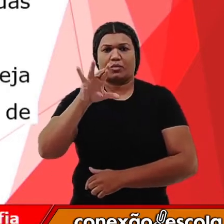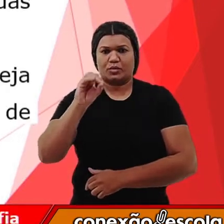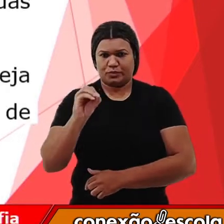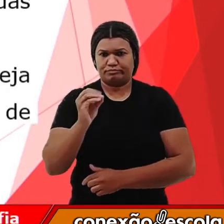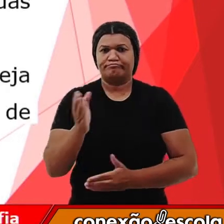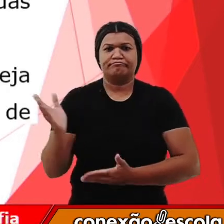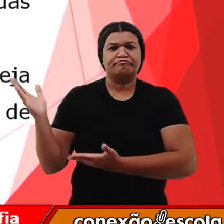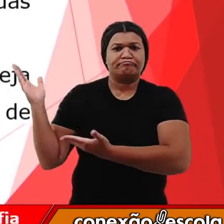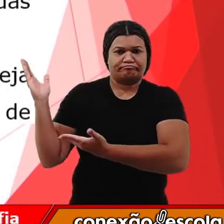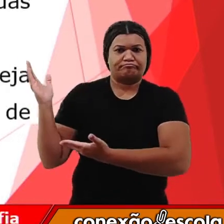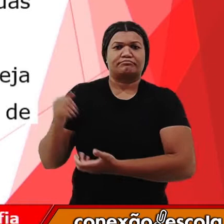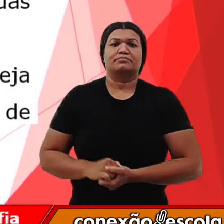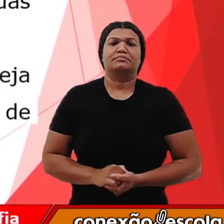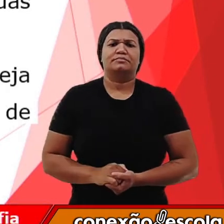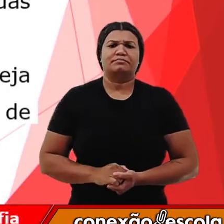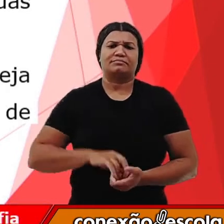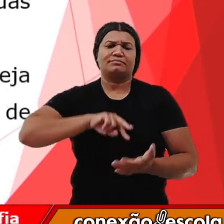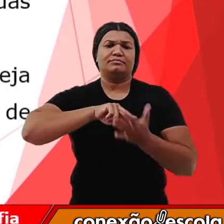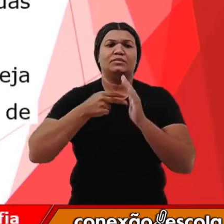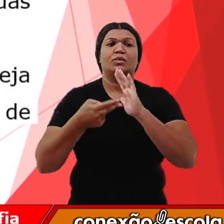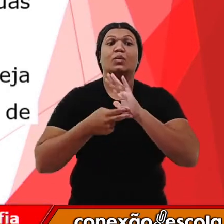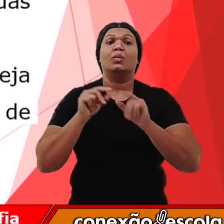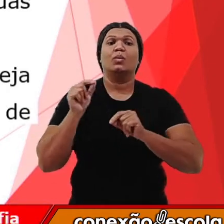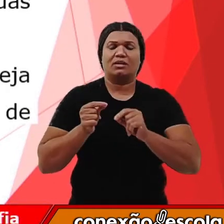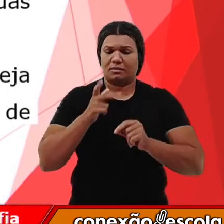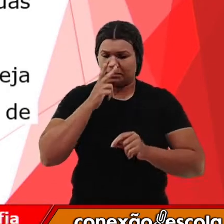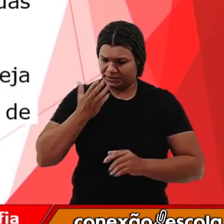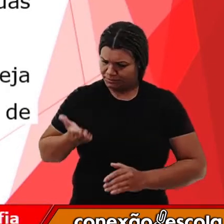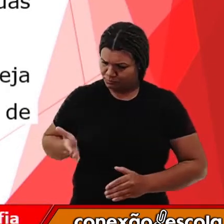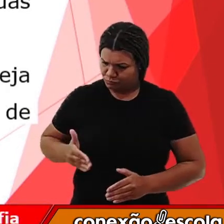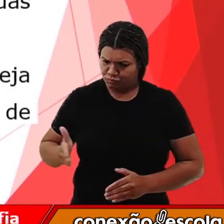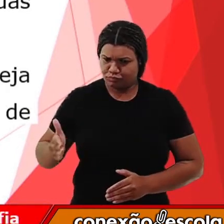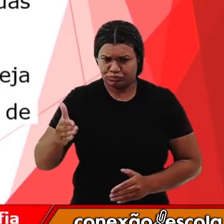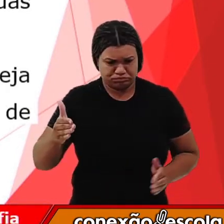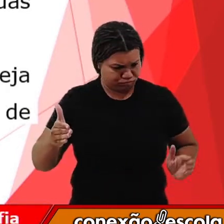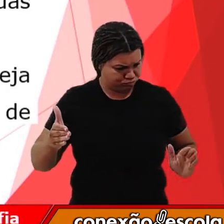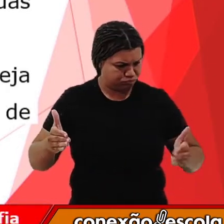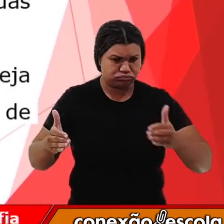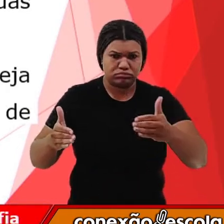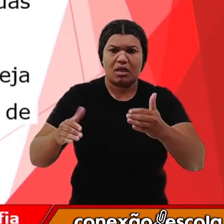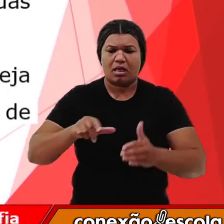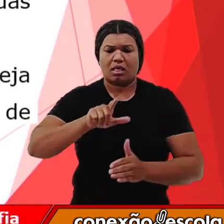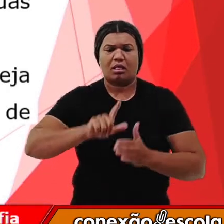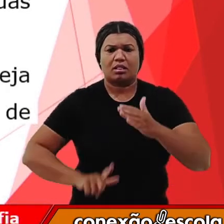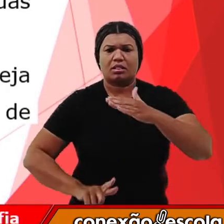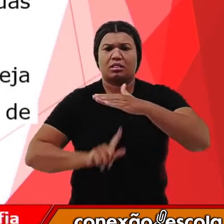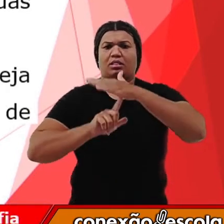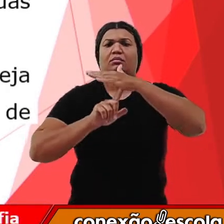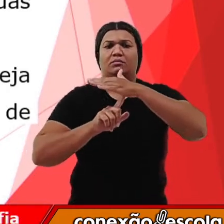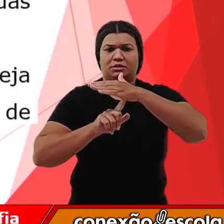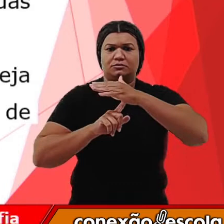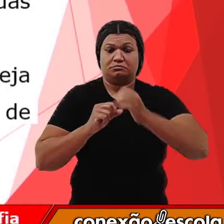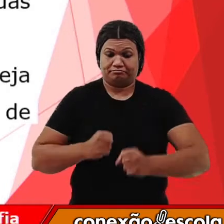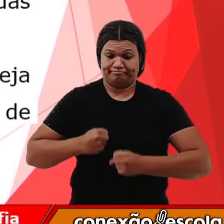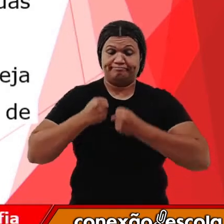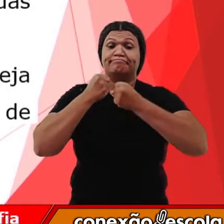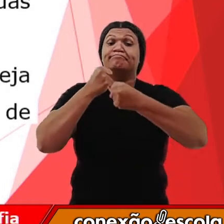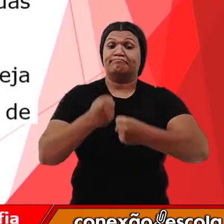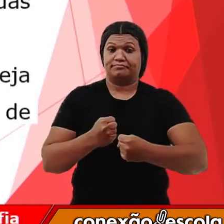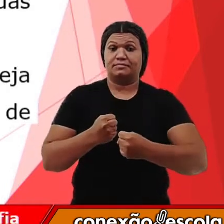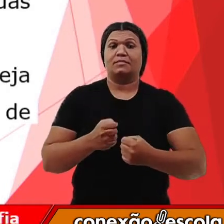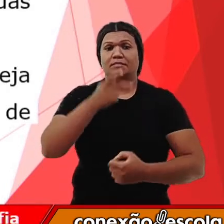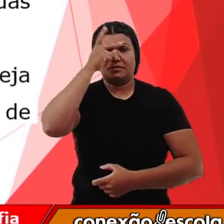ele significa o limite do poder, o limite do poder que alguém exerce sobre